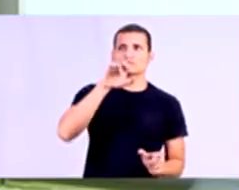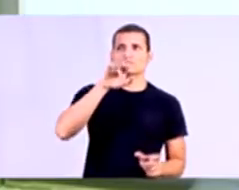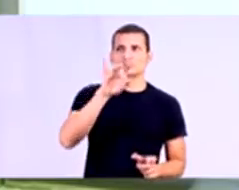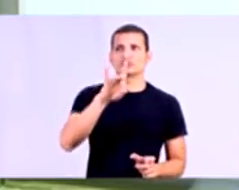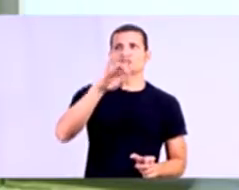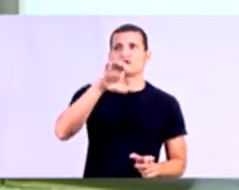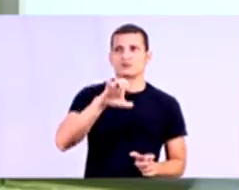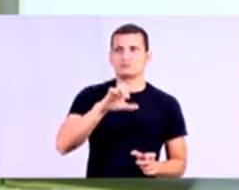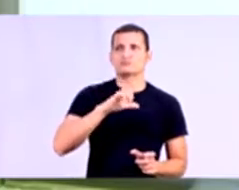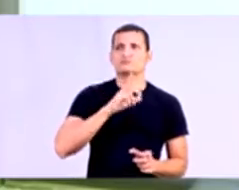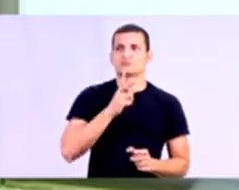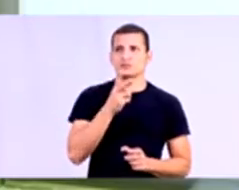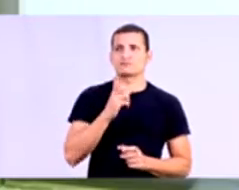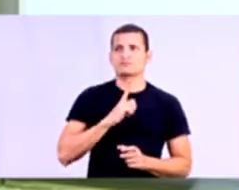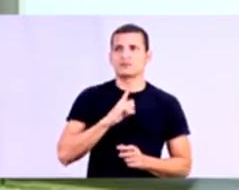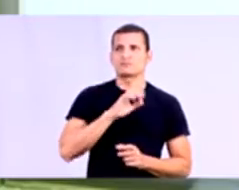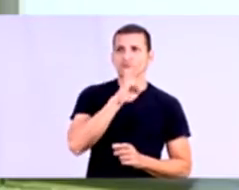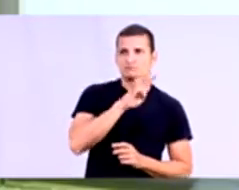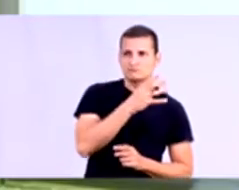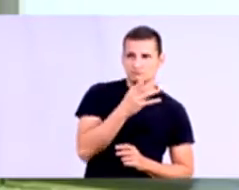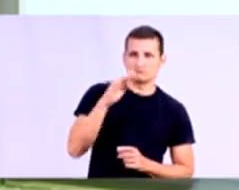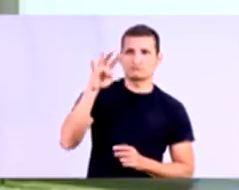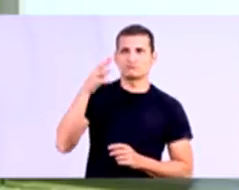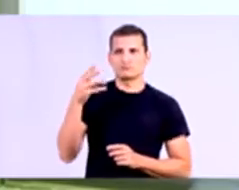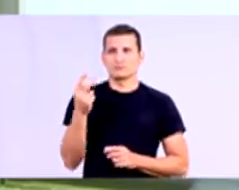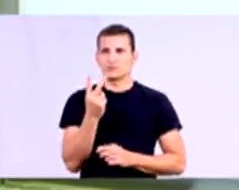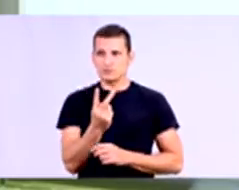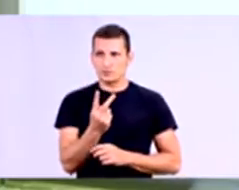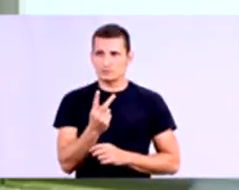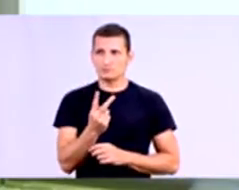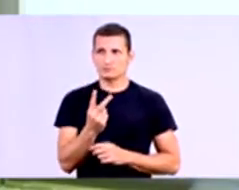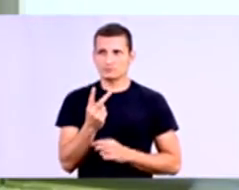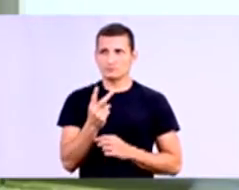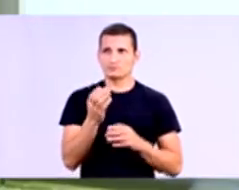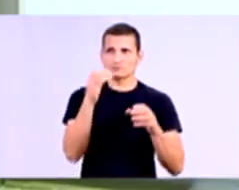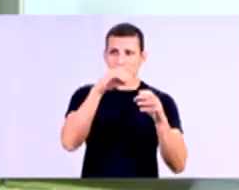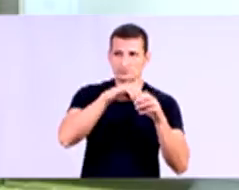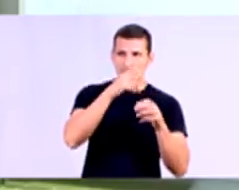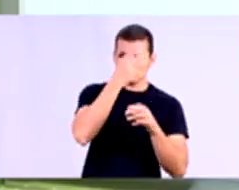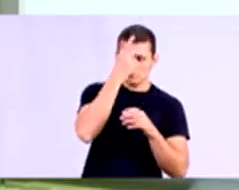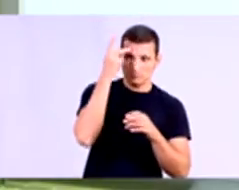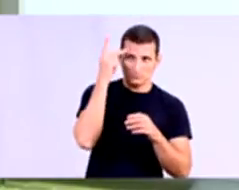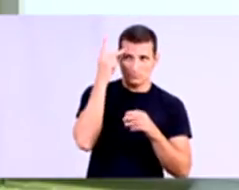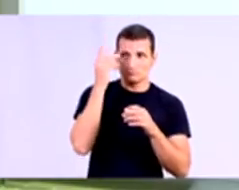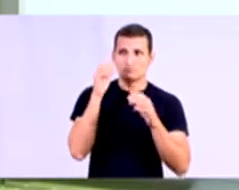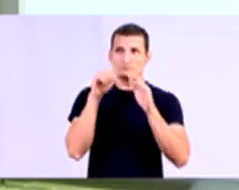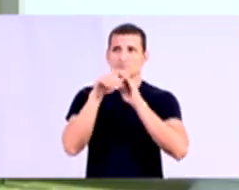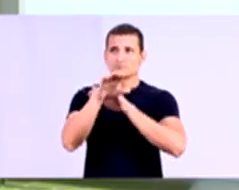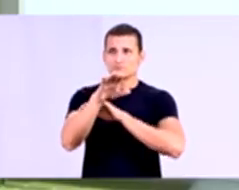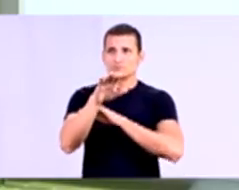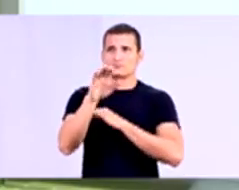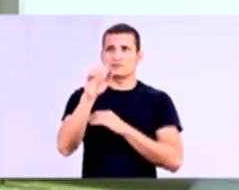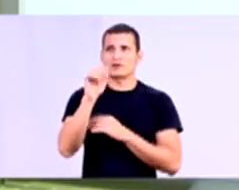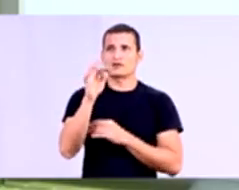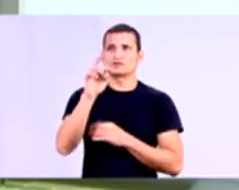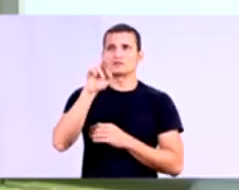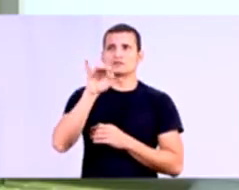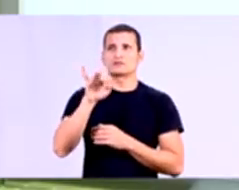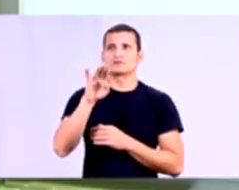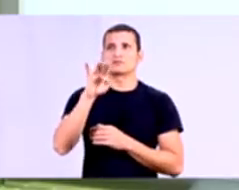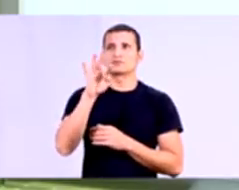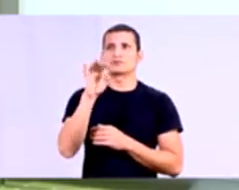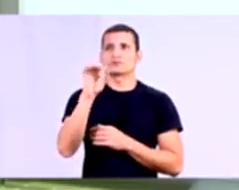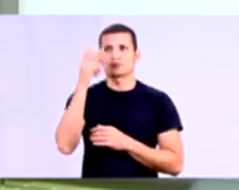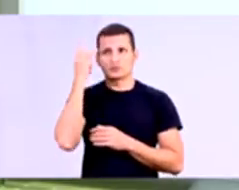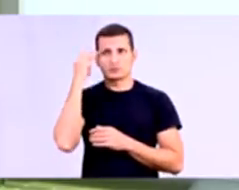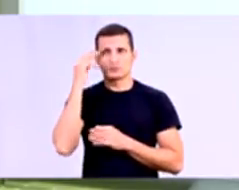e especializo essas duas em pessoa física e pessoa jurídica. Para que dentro da tabela pessoa eu armazene os atributos comuns. Toda